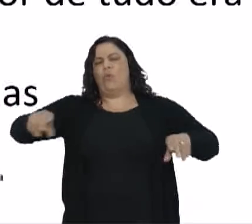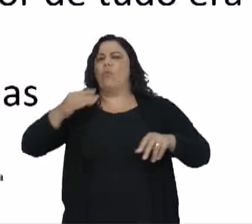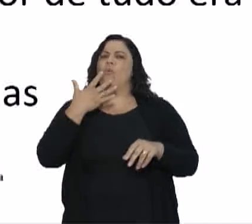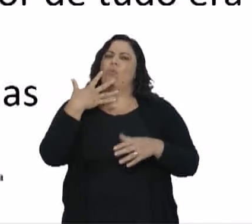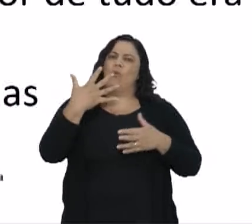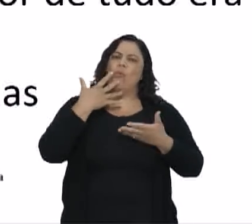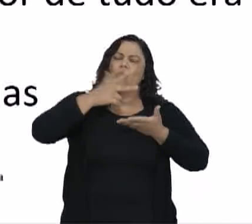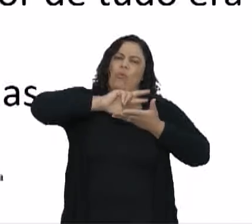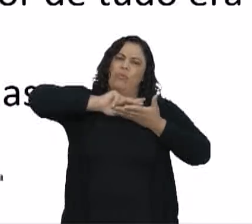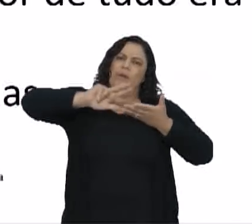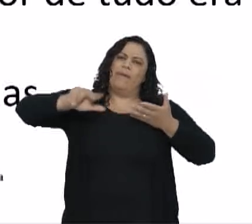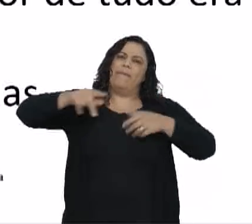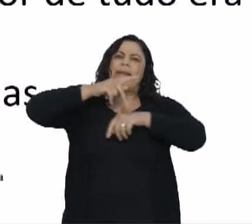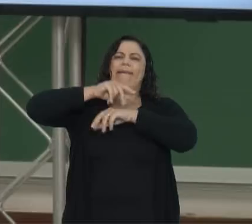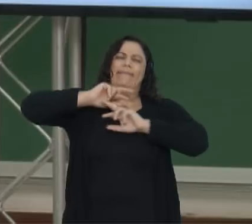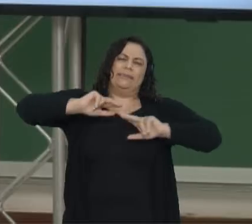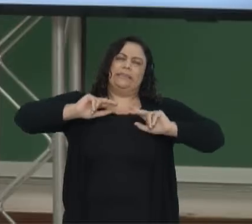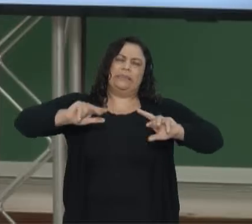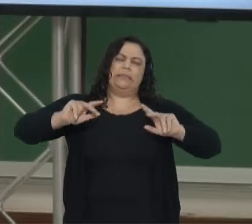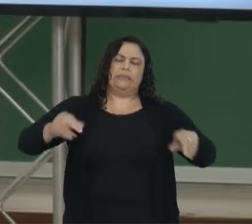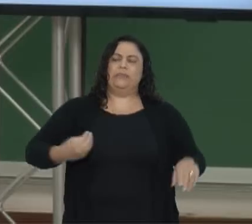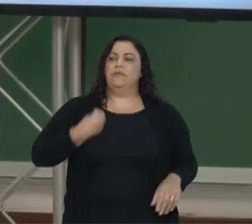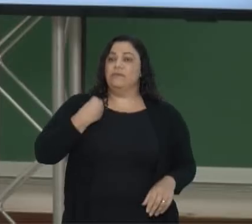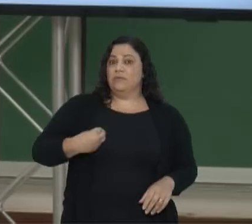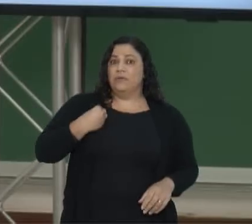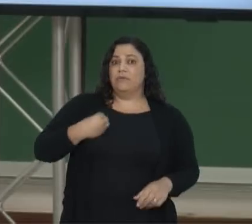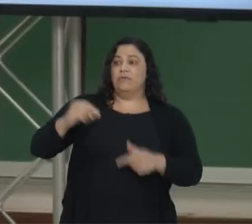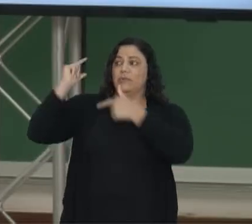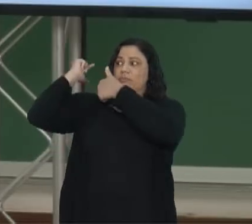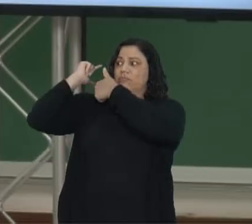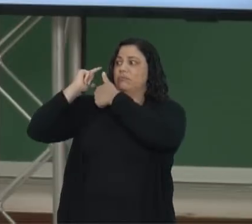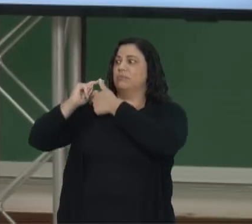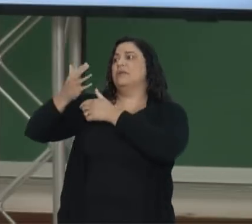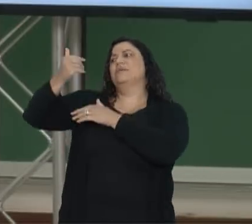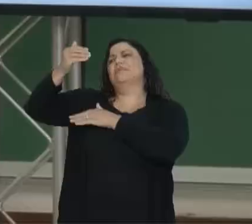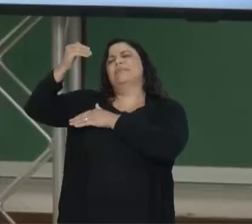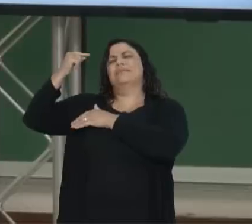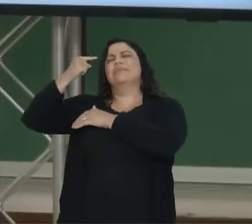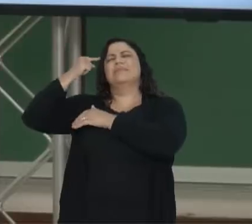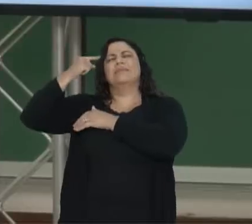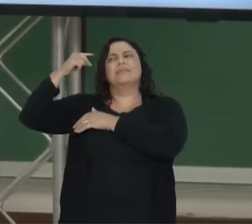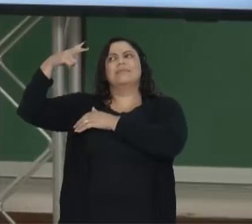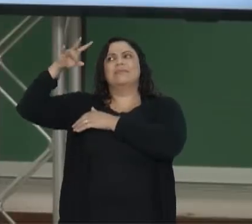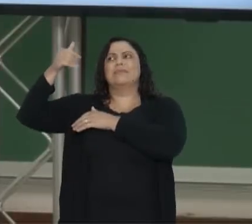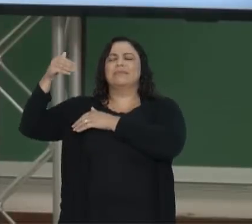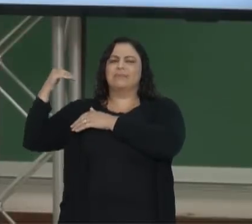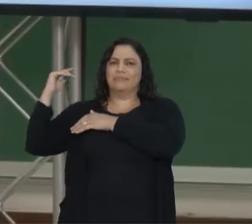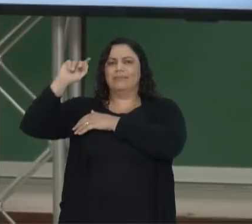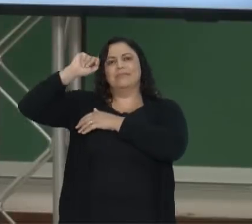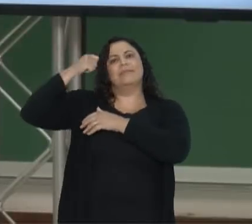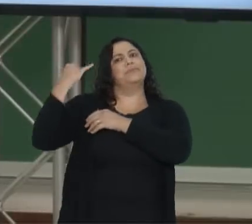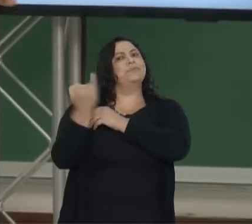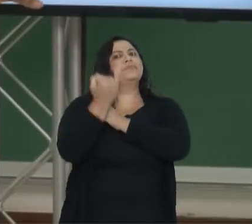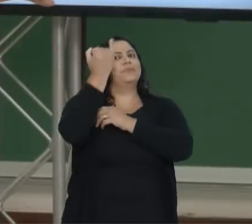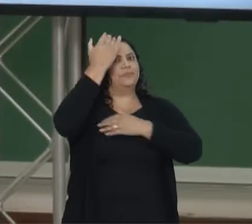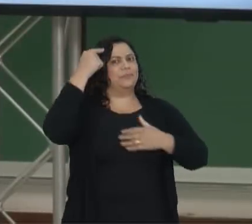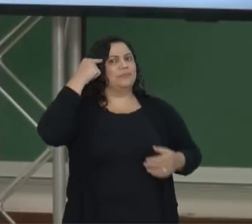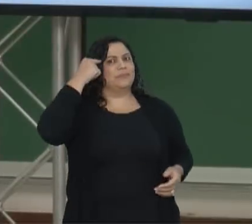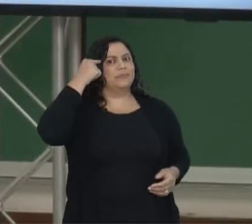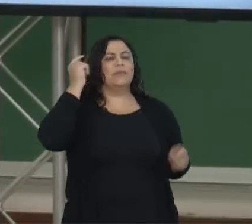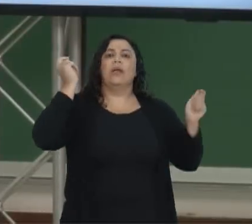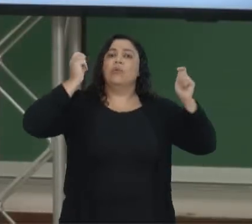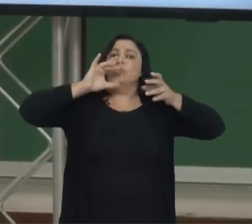poder reviver as suas tradições. Isso é muito importante a gente pensar, certo? Podiam